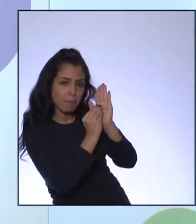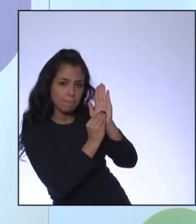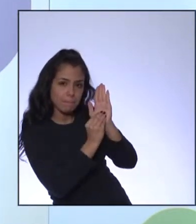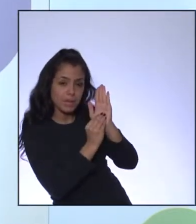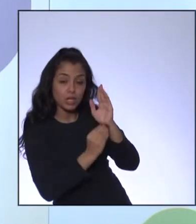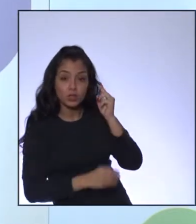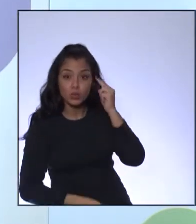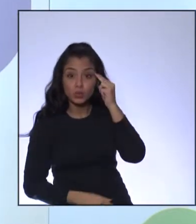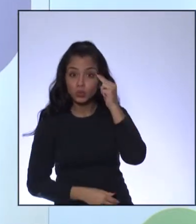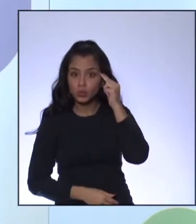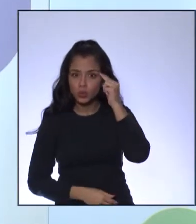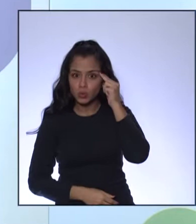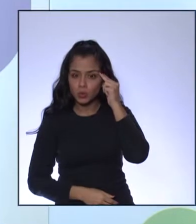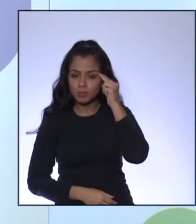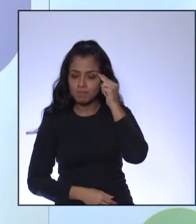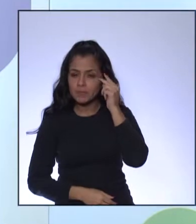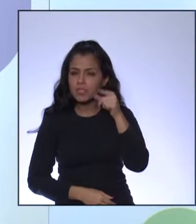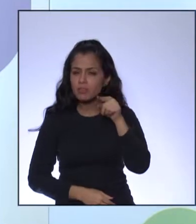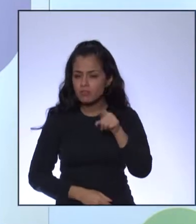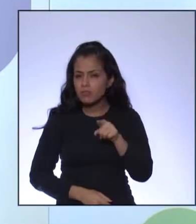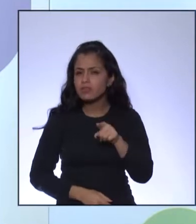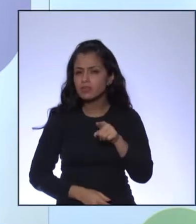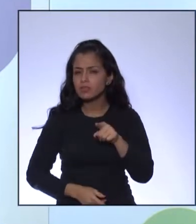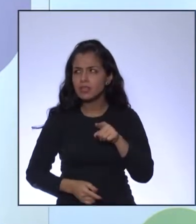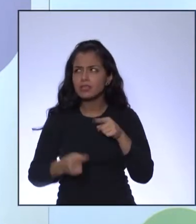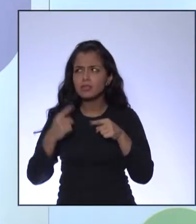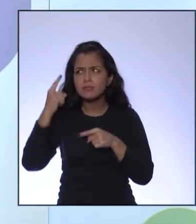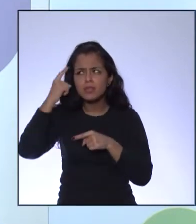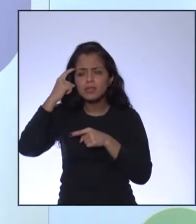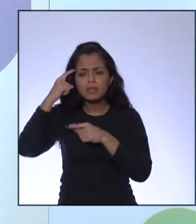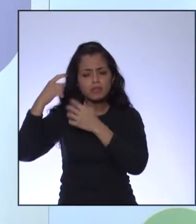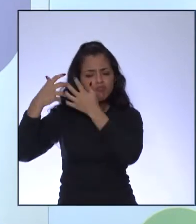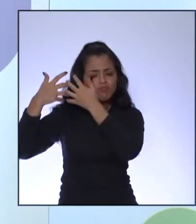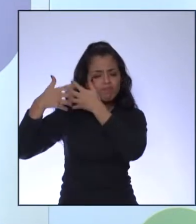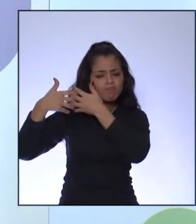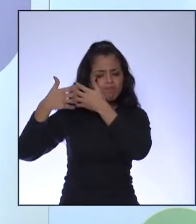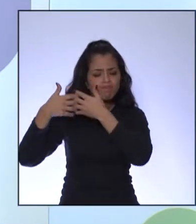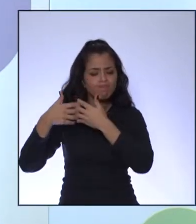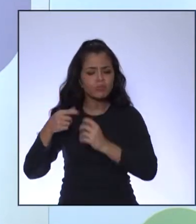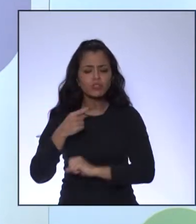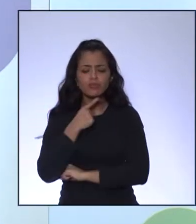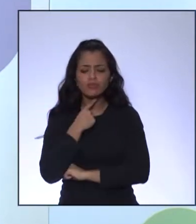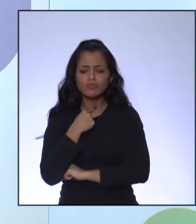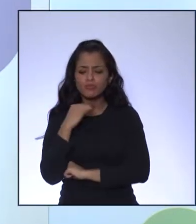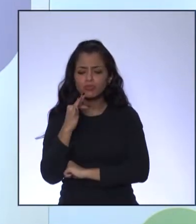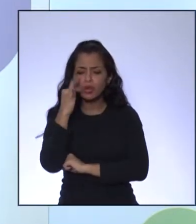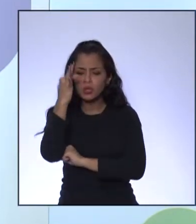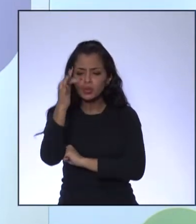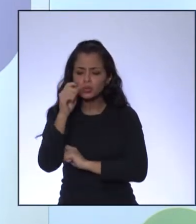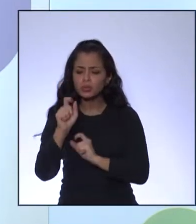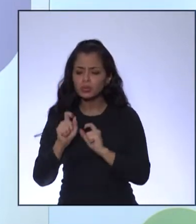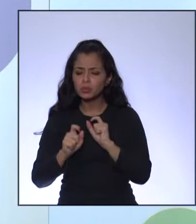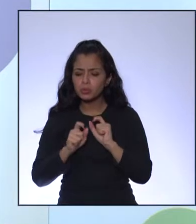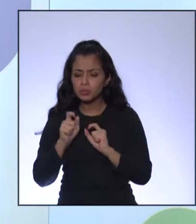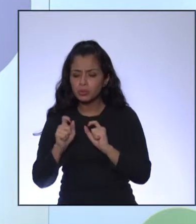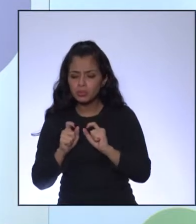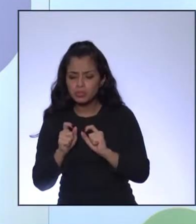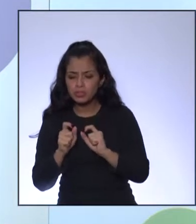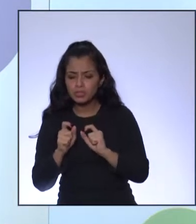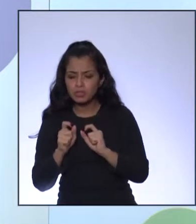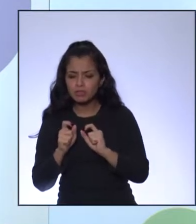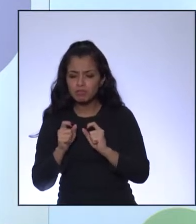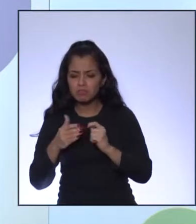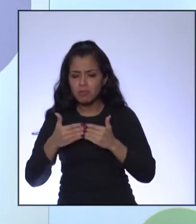conseguiram pensar um pouquinho o que vocês querem para a vida de vocês, médio,